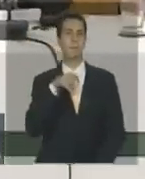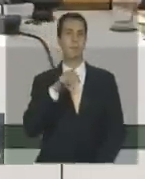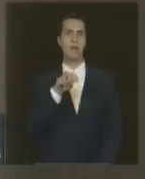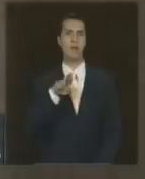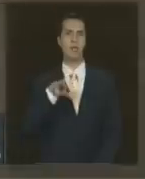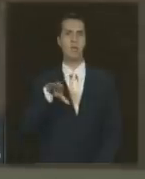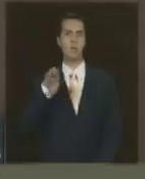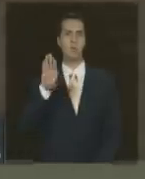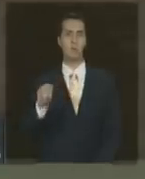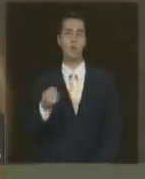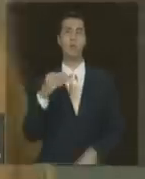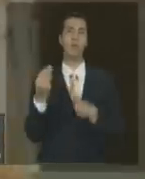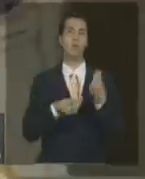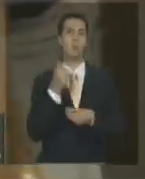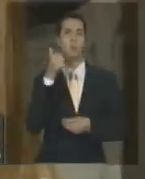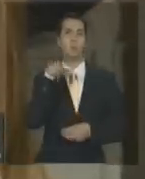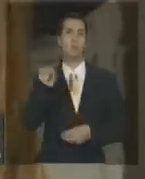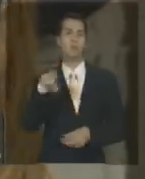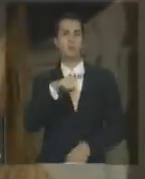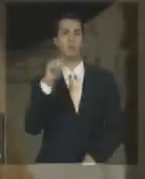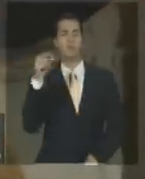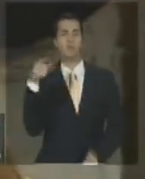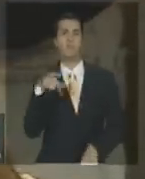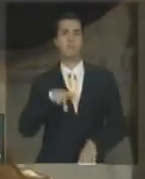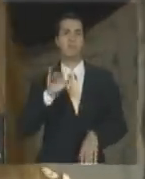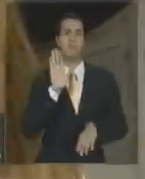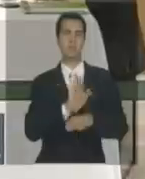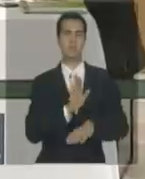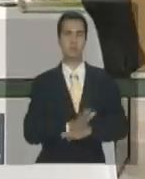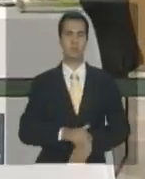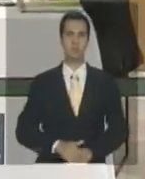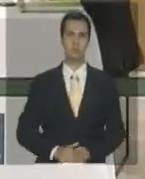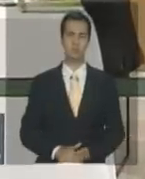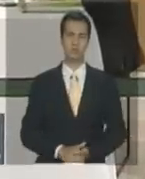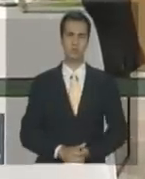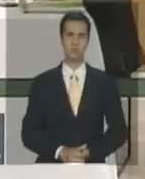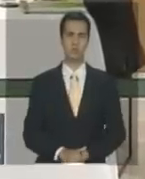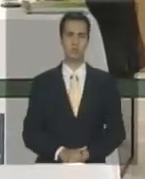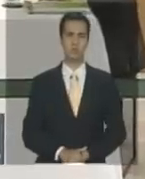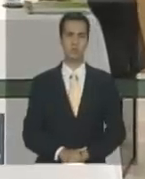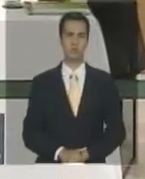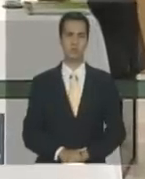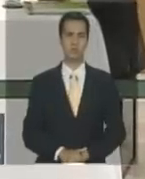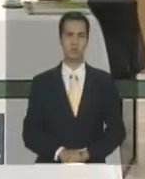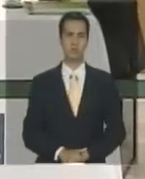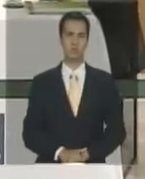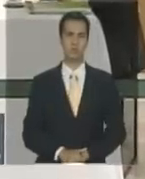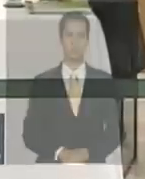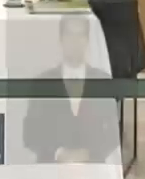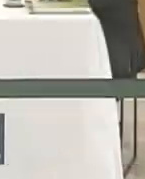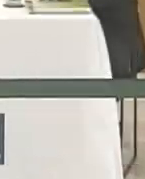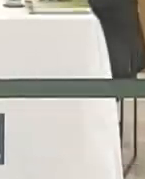possa contribuir com essa conferência. A company contributes to this conference.